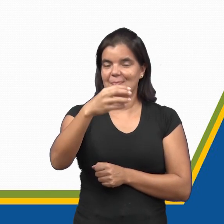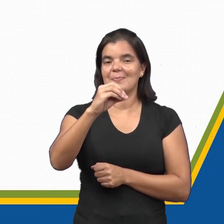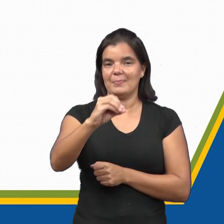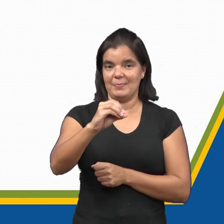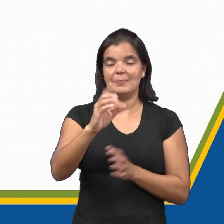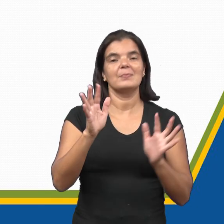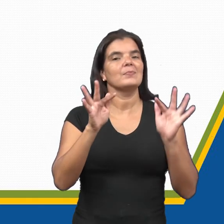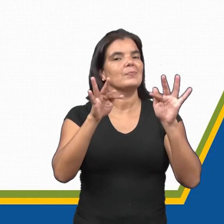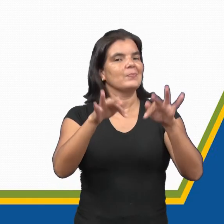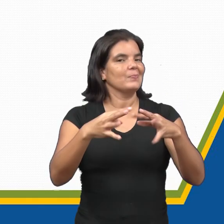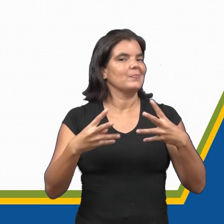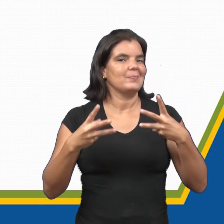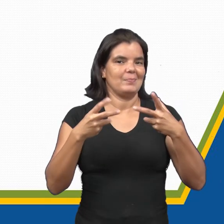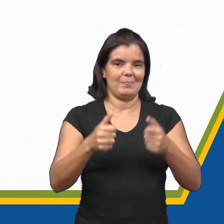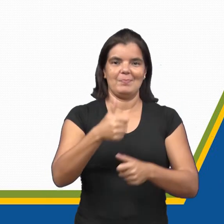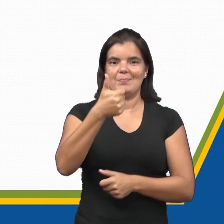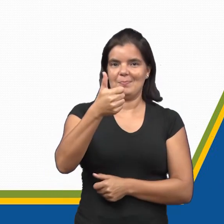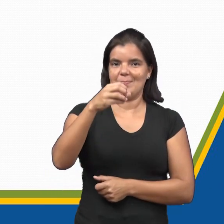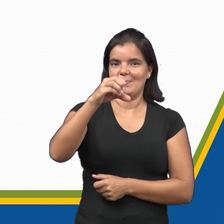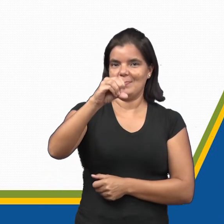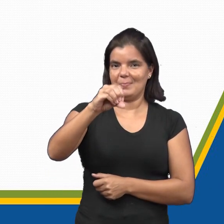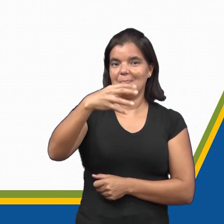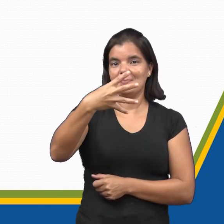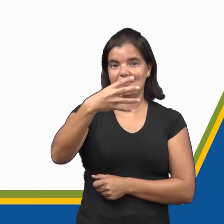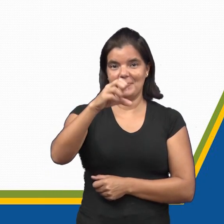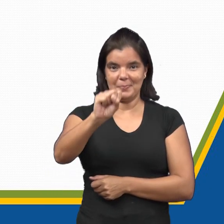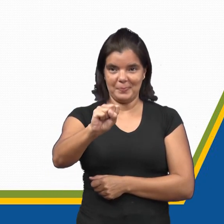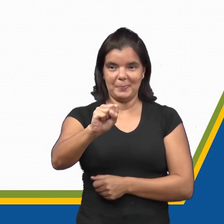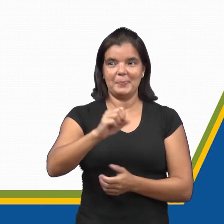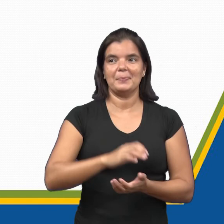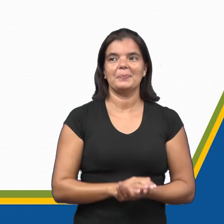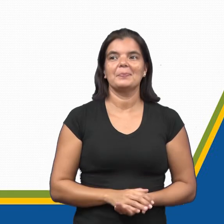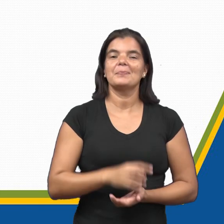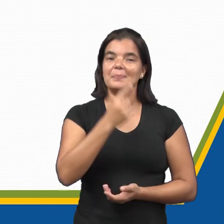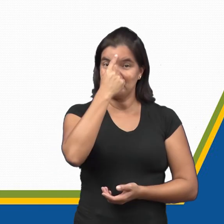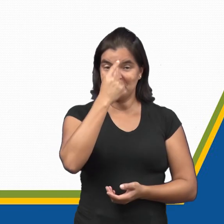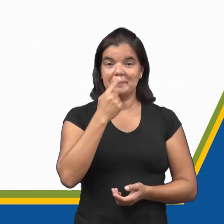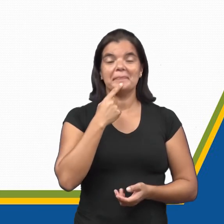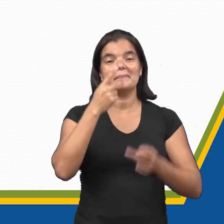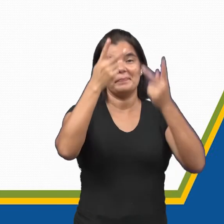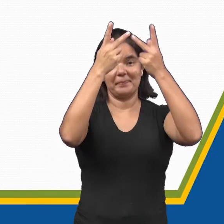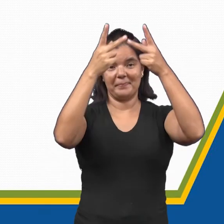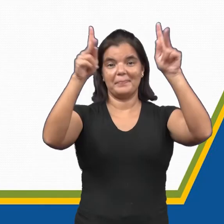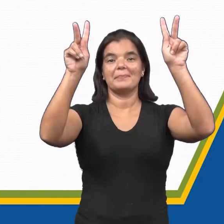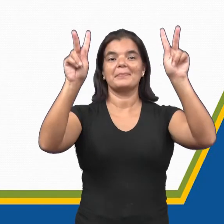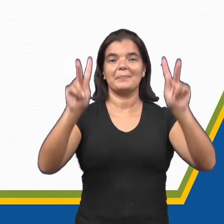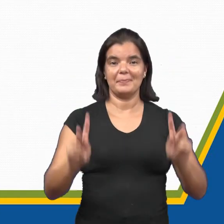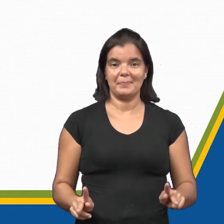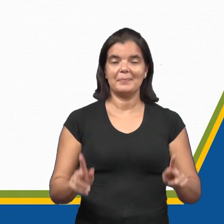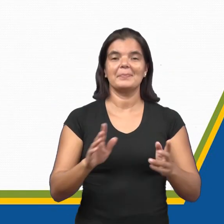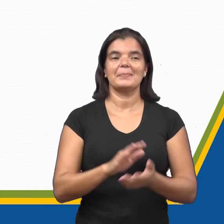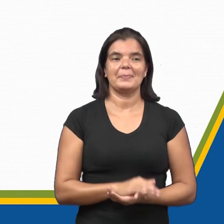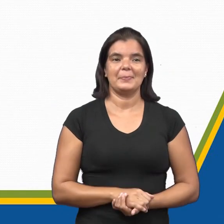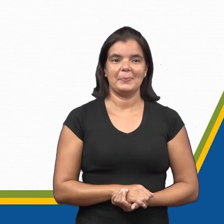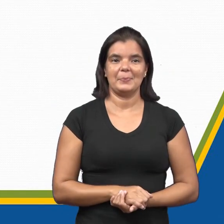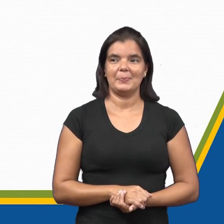e concluída totalmente em 1948. A imagem é essa que está aí na tela para vocês.